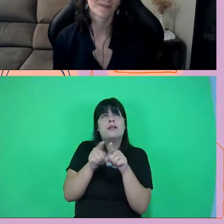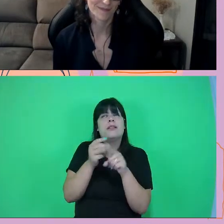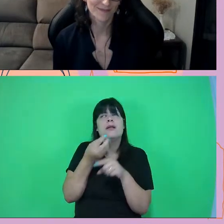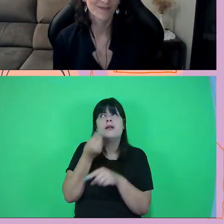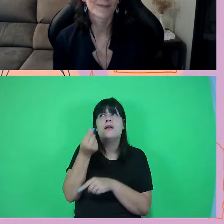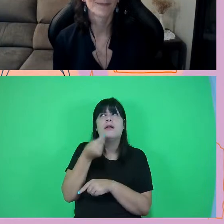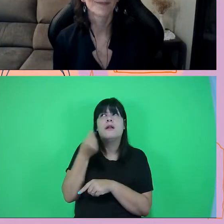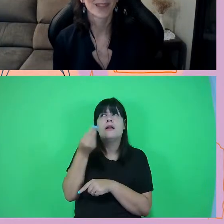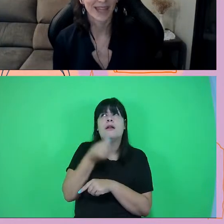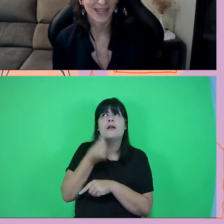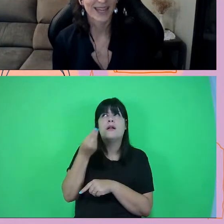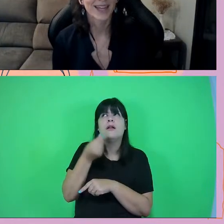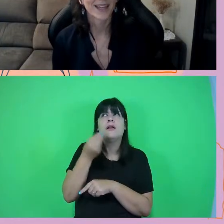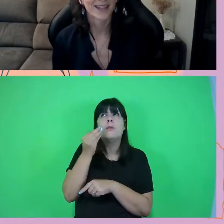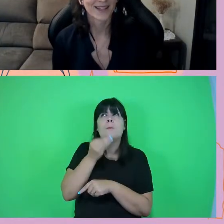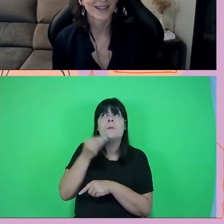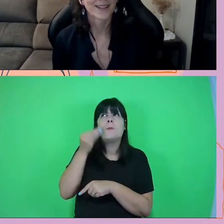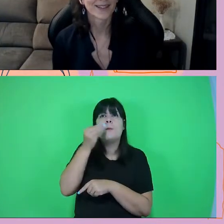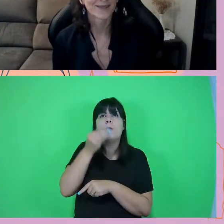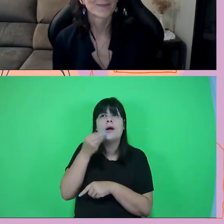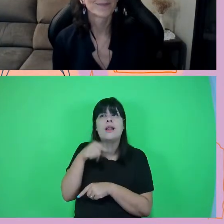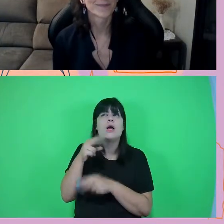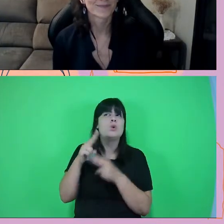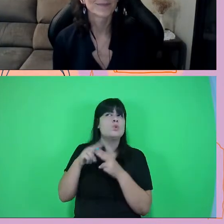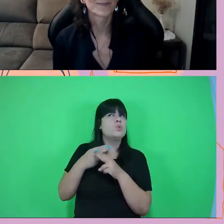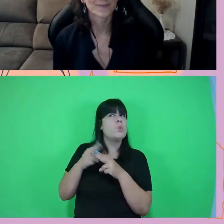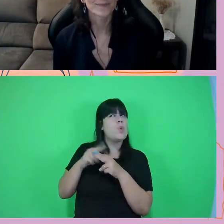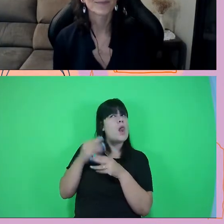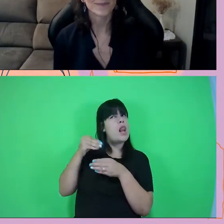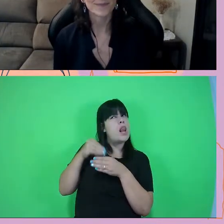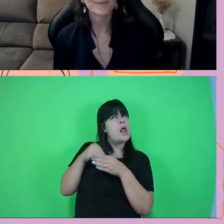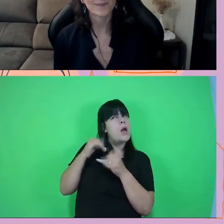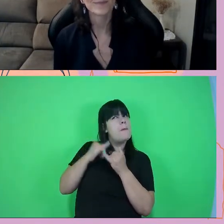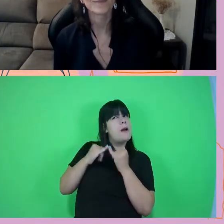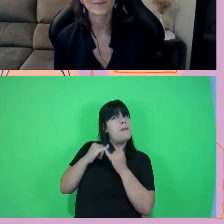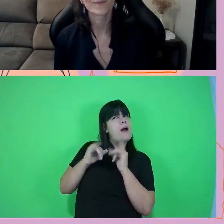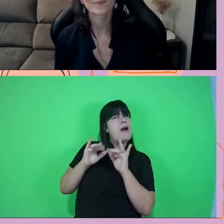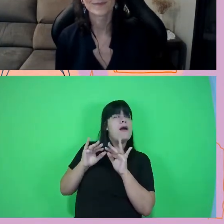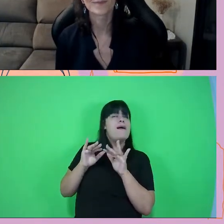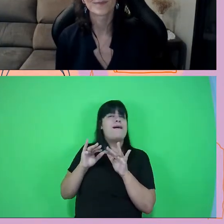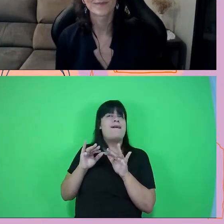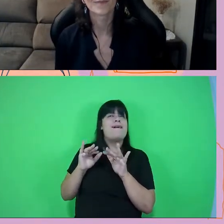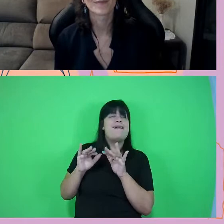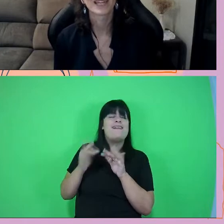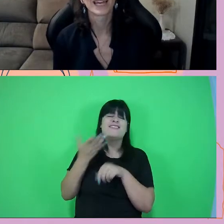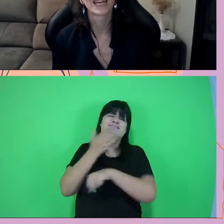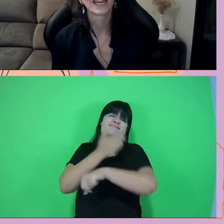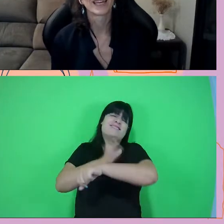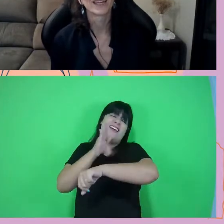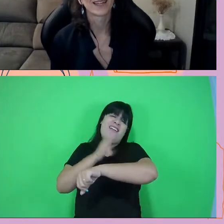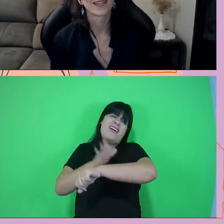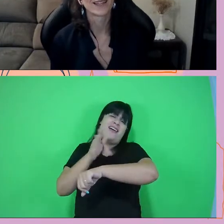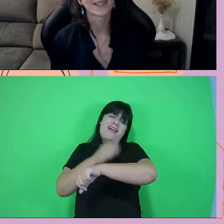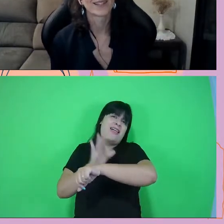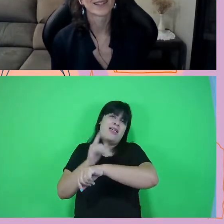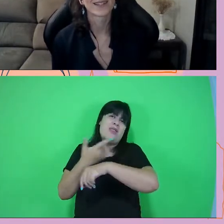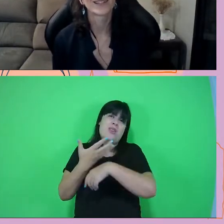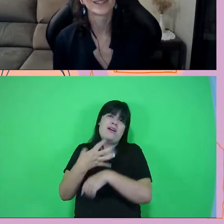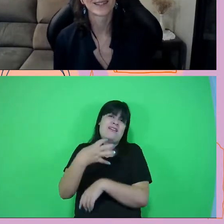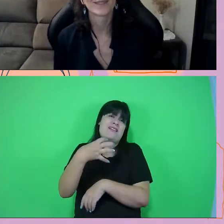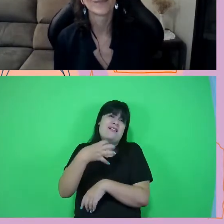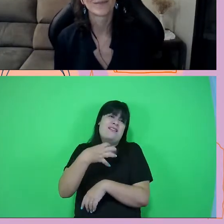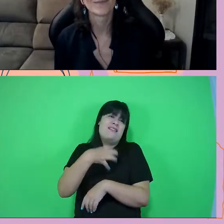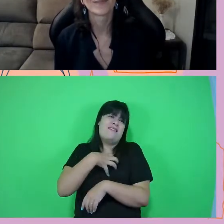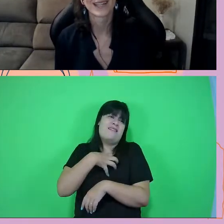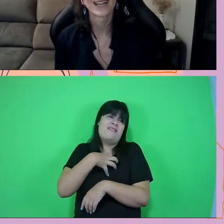saboreando, ah, essa aqui parece ter um gostinho de chocolate dentro, sabe? É treino, né? Não tem a ver com gênero, gostar ou